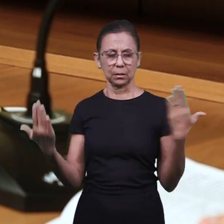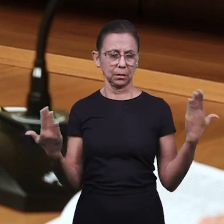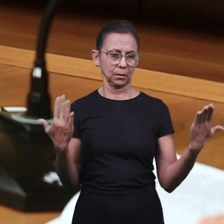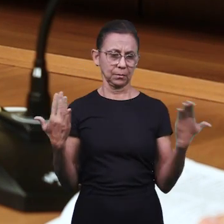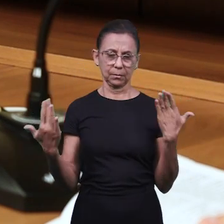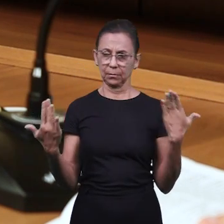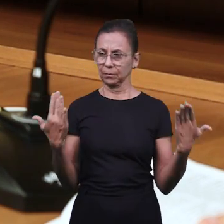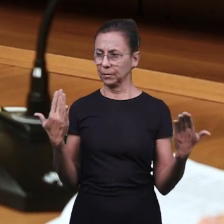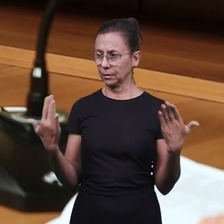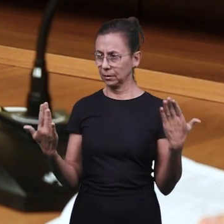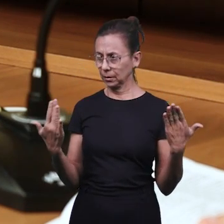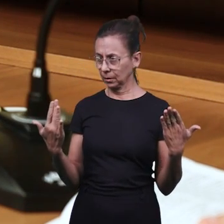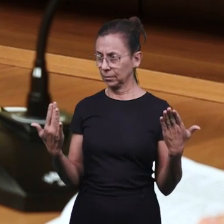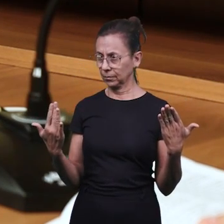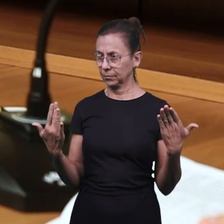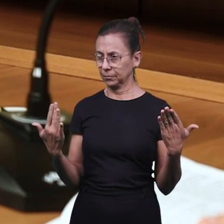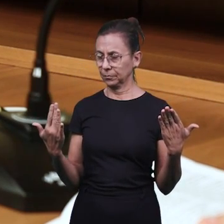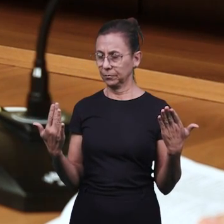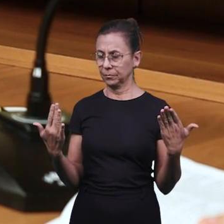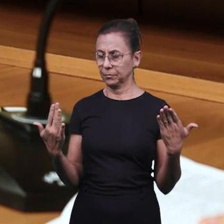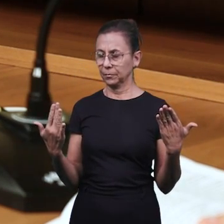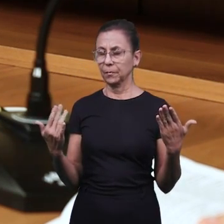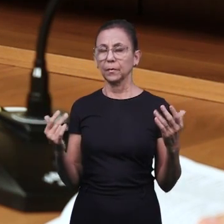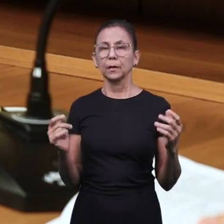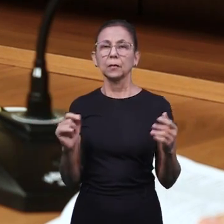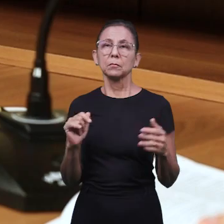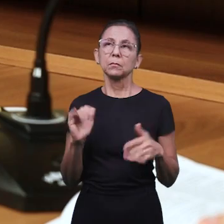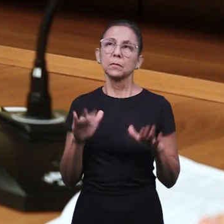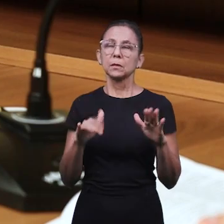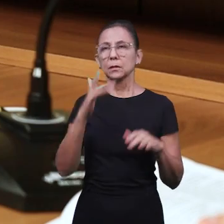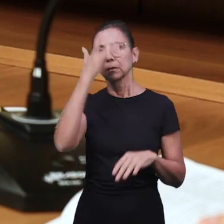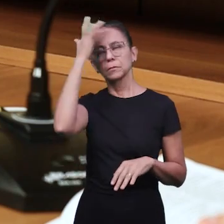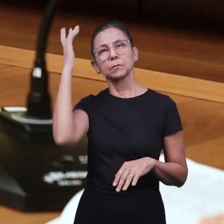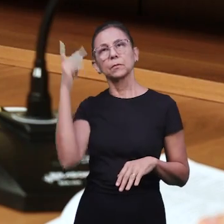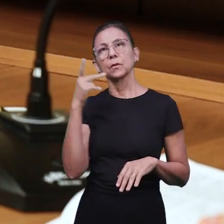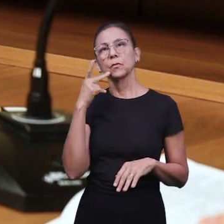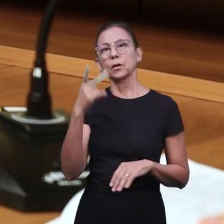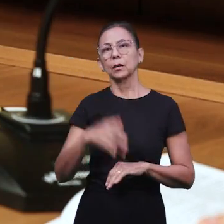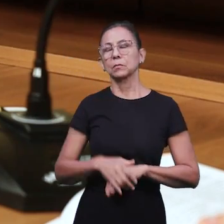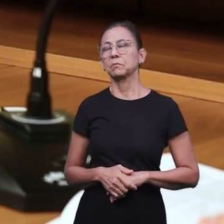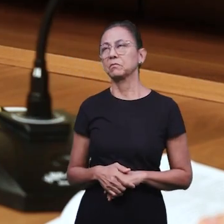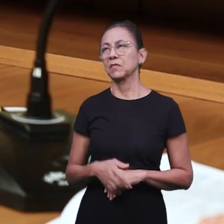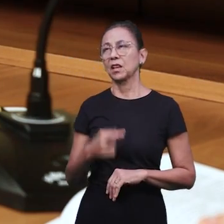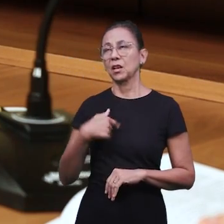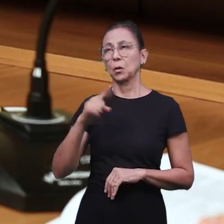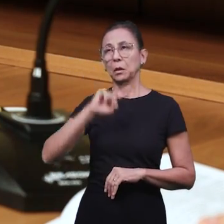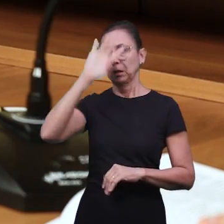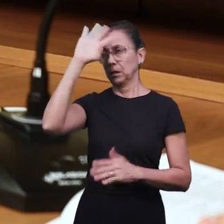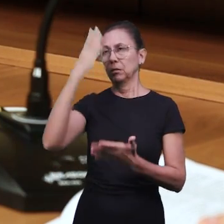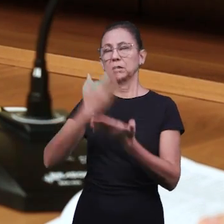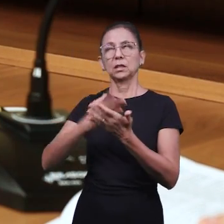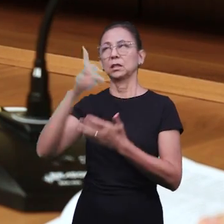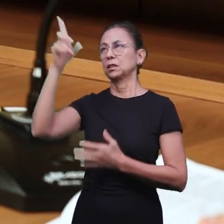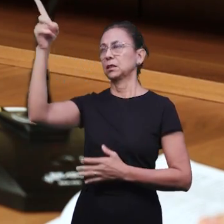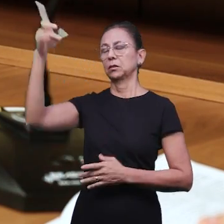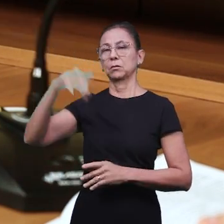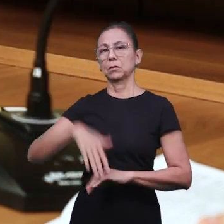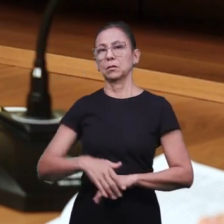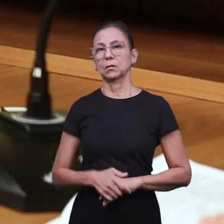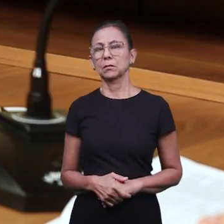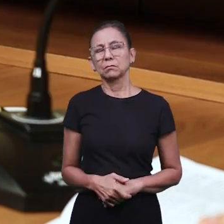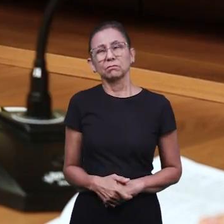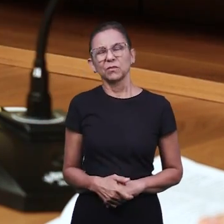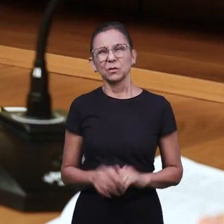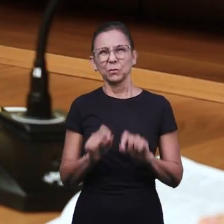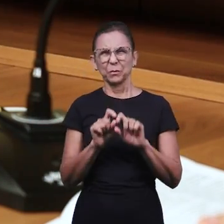comparação, os irmãos vão entender, porque às vezes as pessoas dizem assim, eu não creio em Deus. Isso é uma